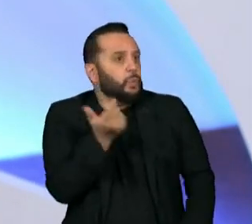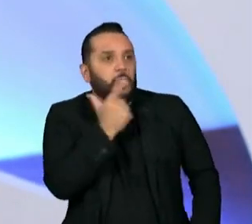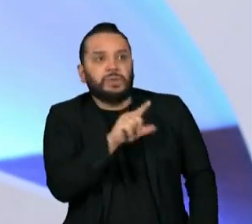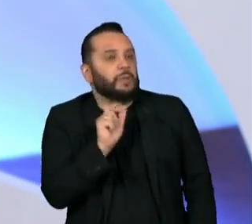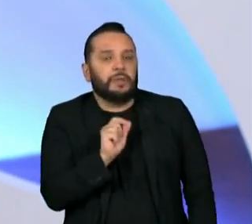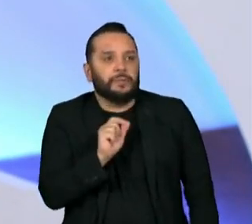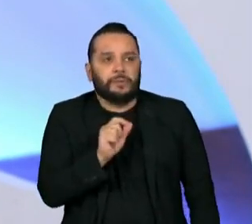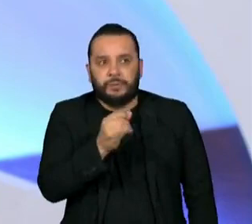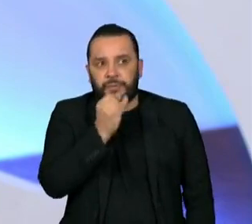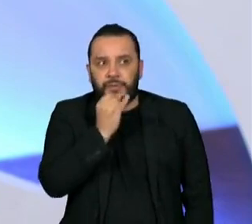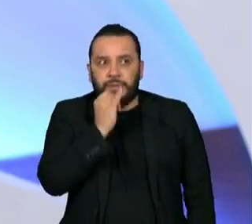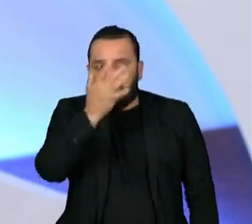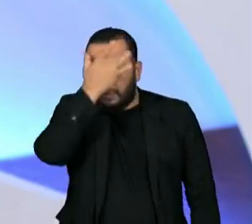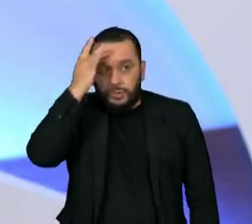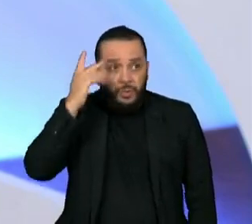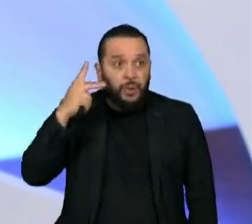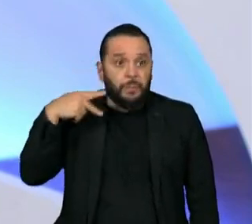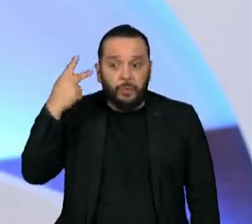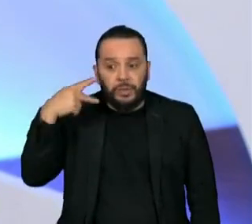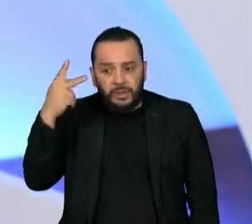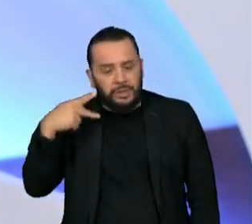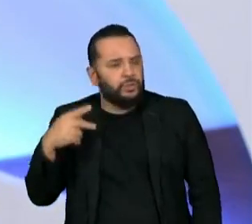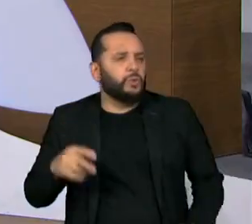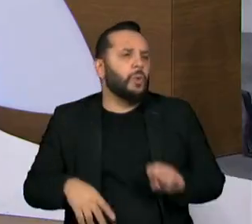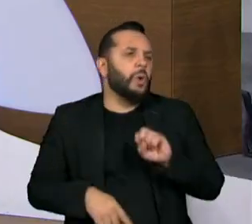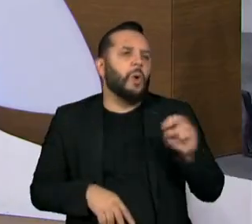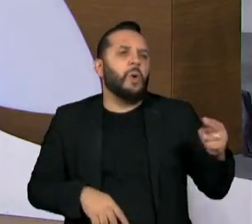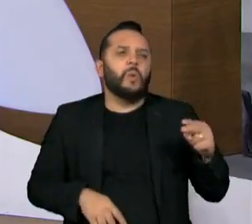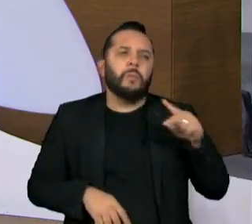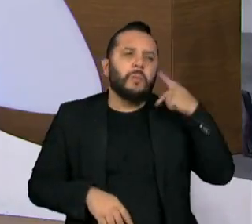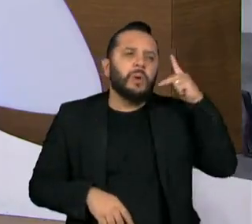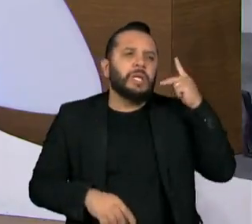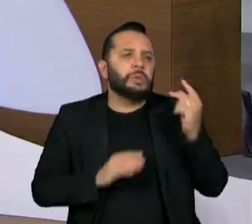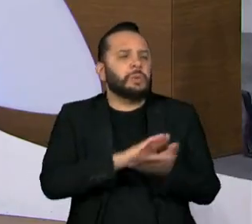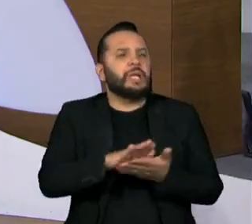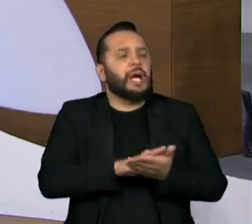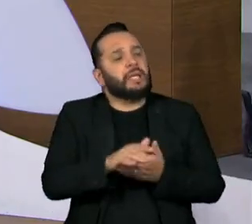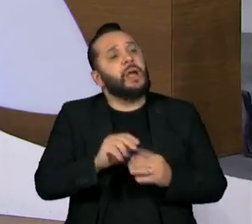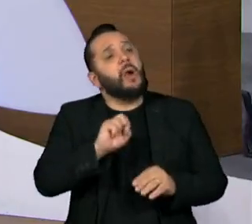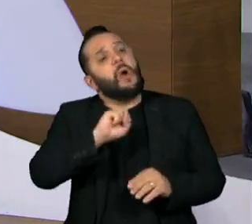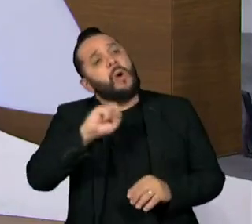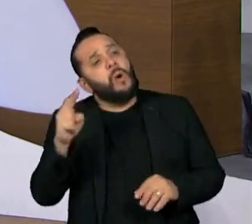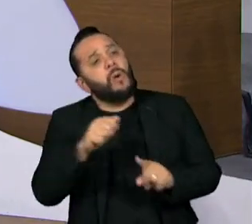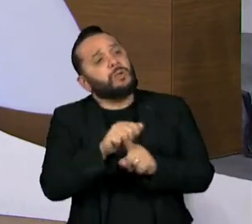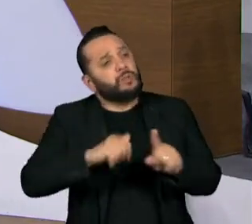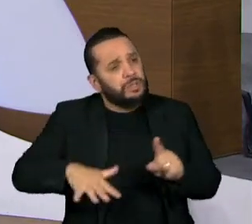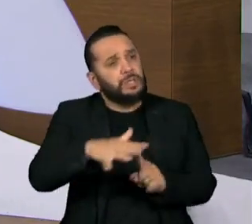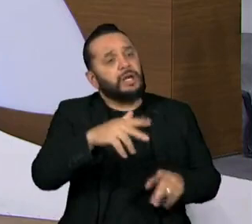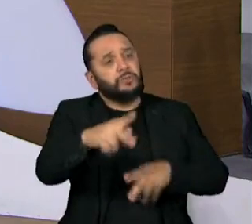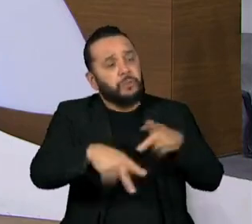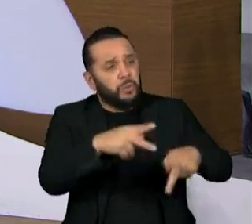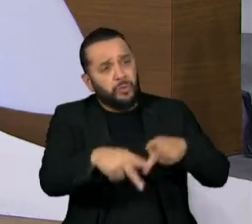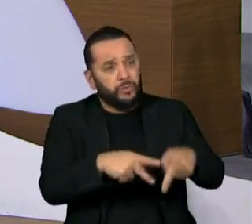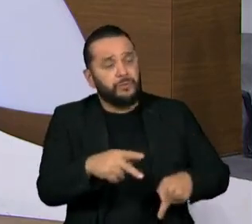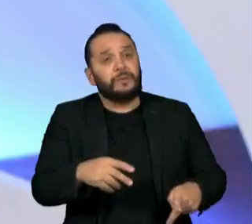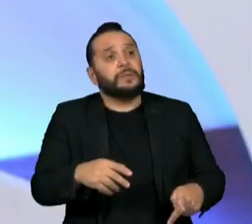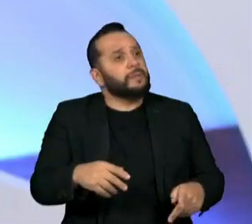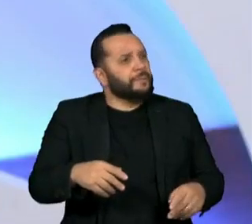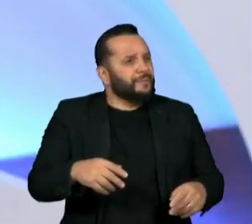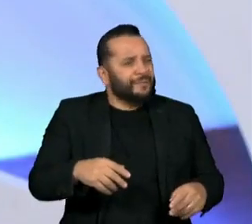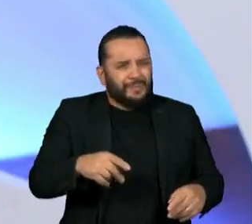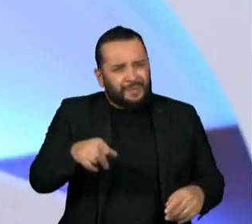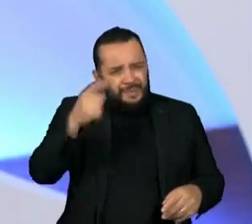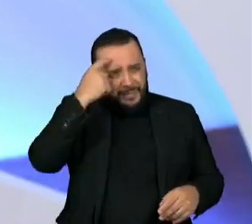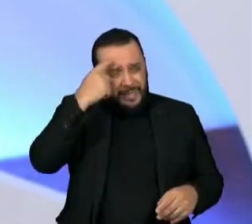em que as pessoas políticos e não políticos uma parte expressiva da sociedade perceba que não é possível fazer